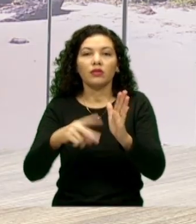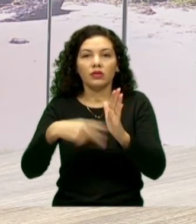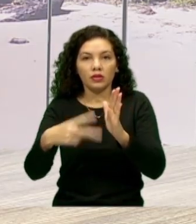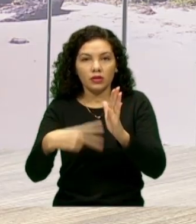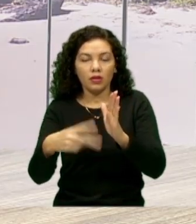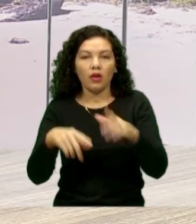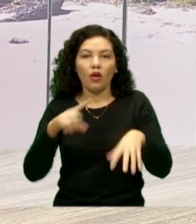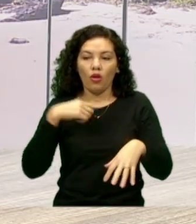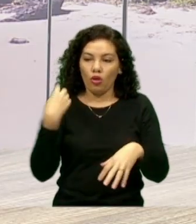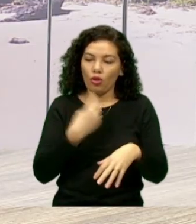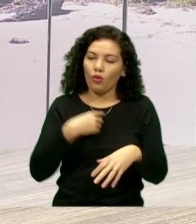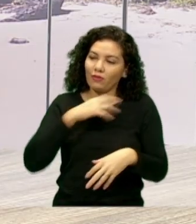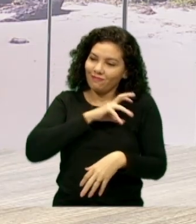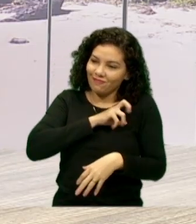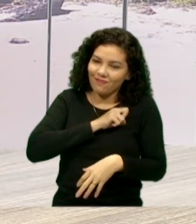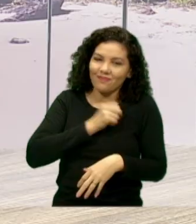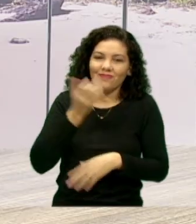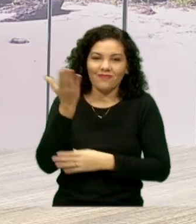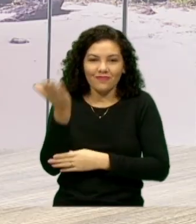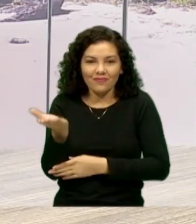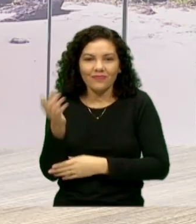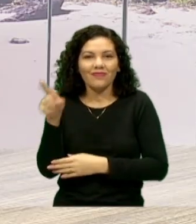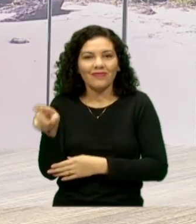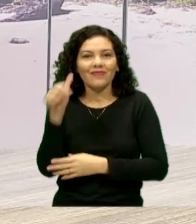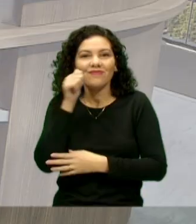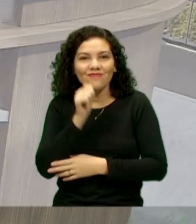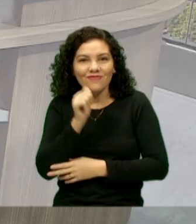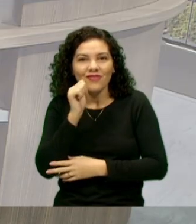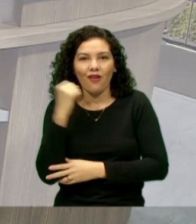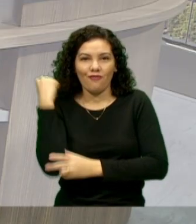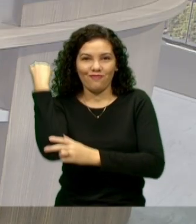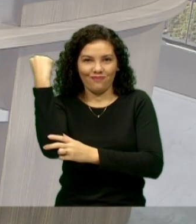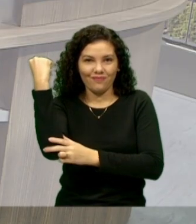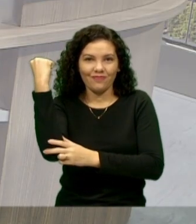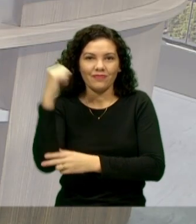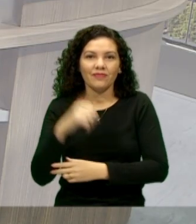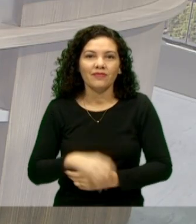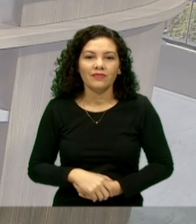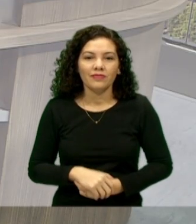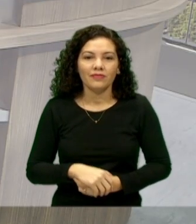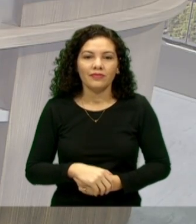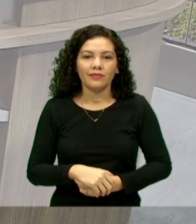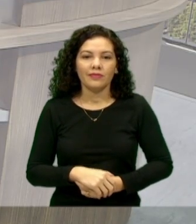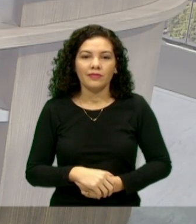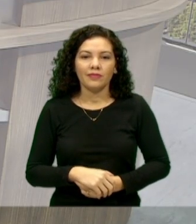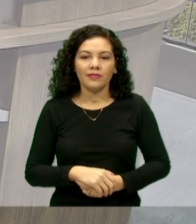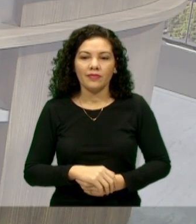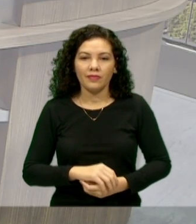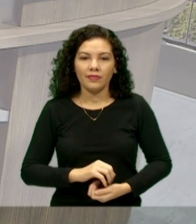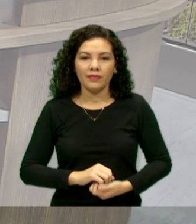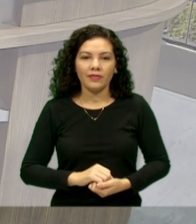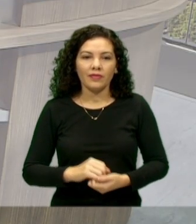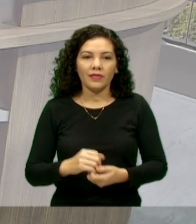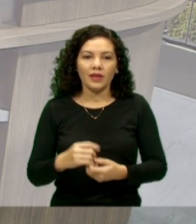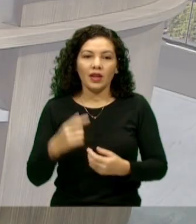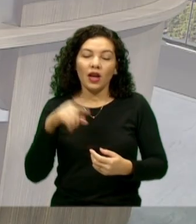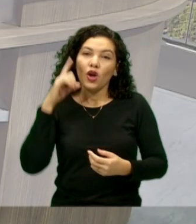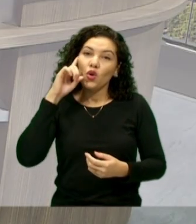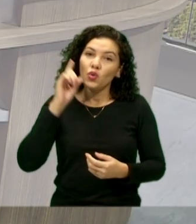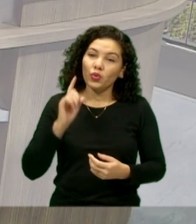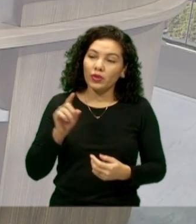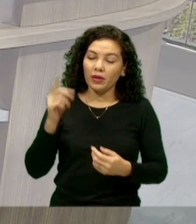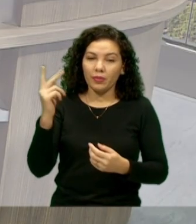nós somos muito fãs dela, porque ela é uma guerreira. Eu estou sabendo, Obrigada. assim, que... mas eu realmente só não sabia que